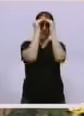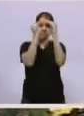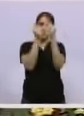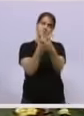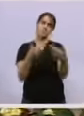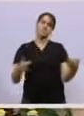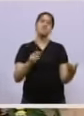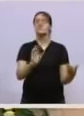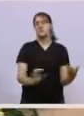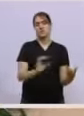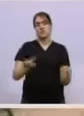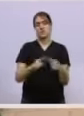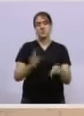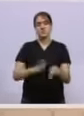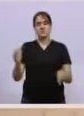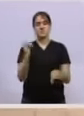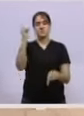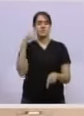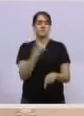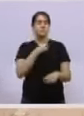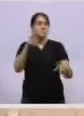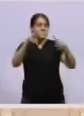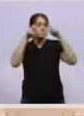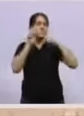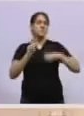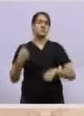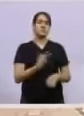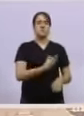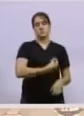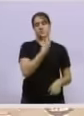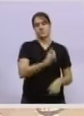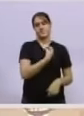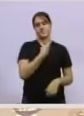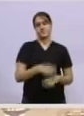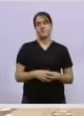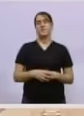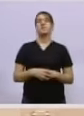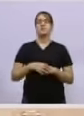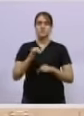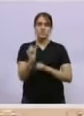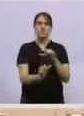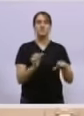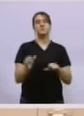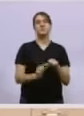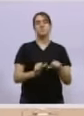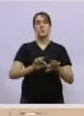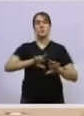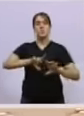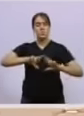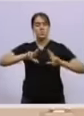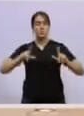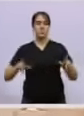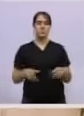mas é sobretudo a gente descobrir que a nossa identidade sofreu modificações.